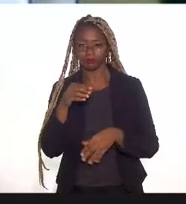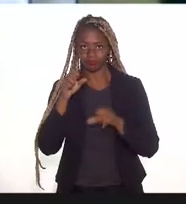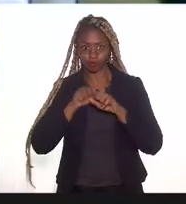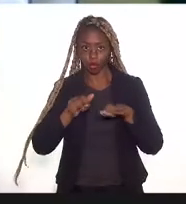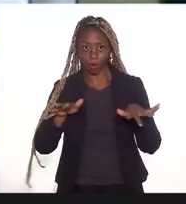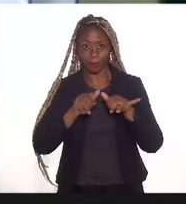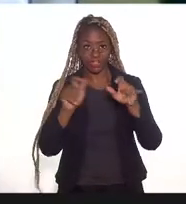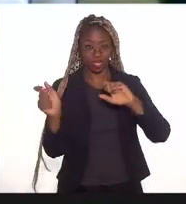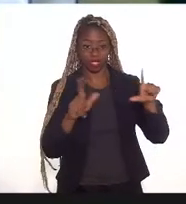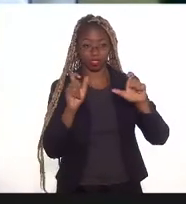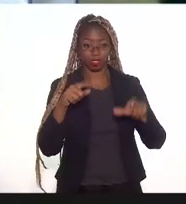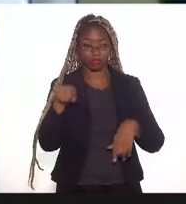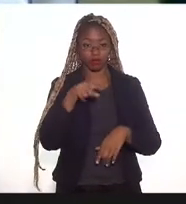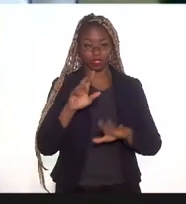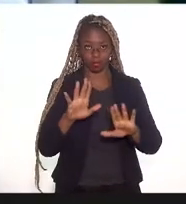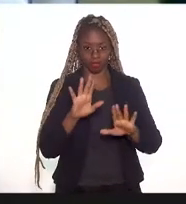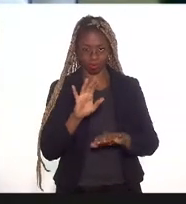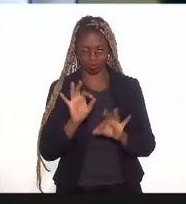minha apresentação, deputado.